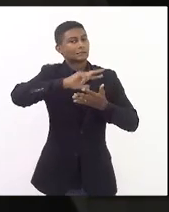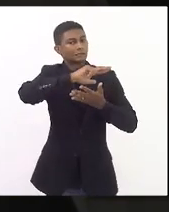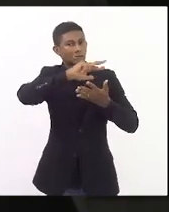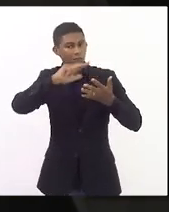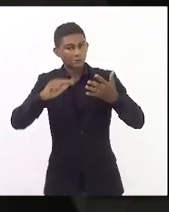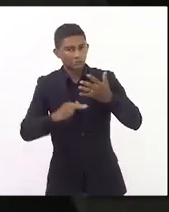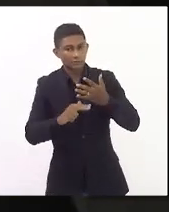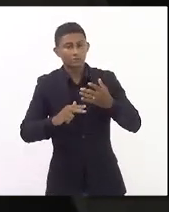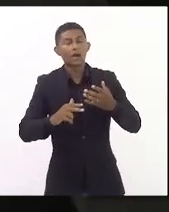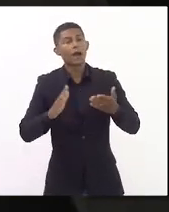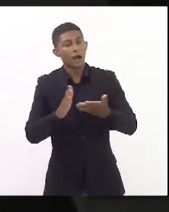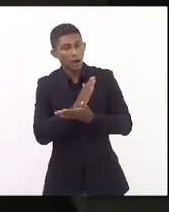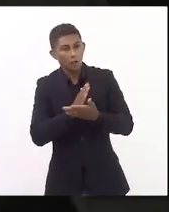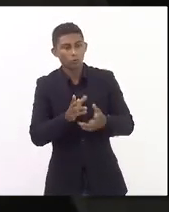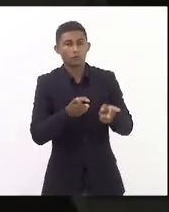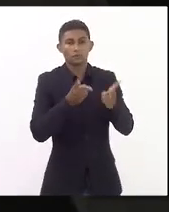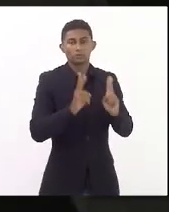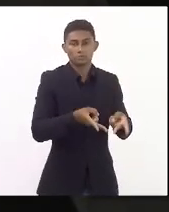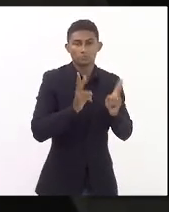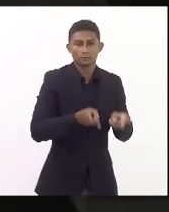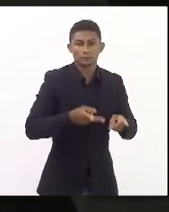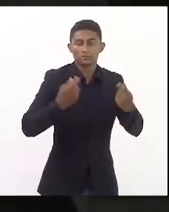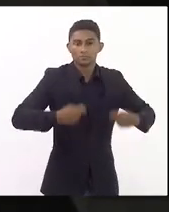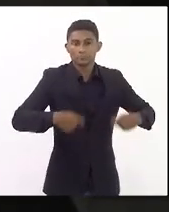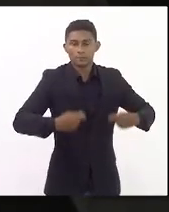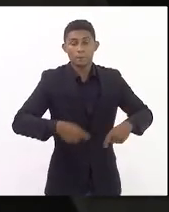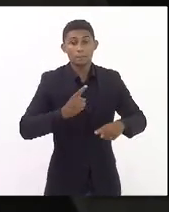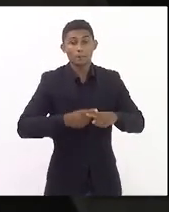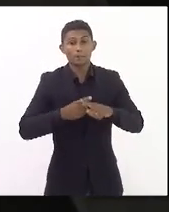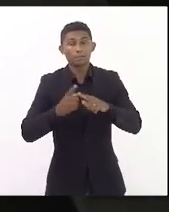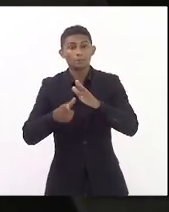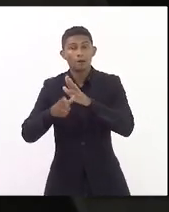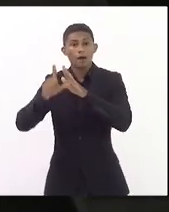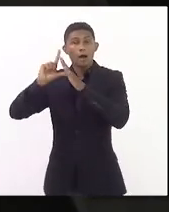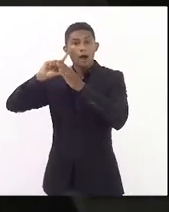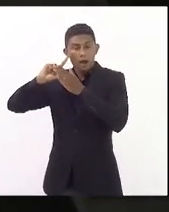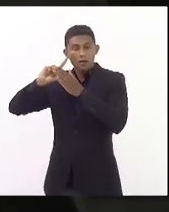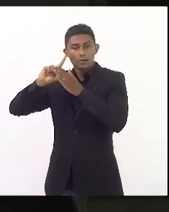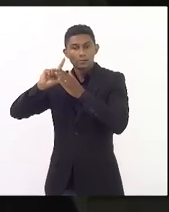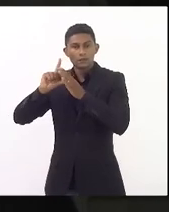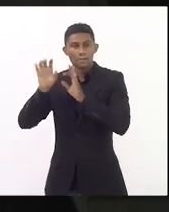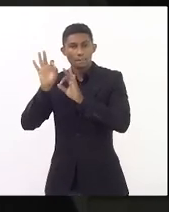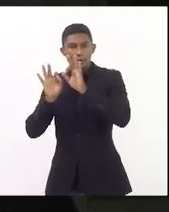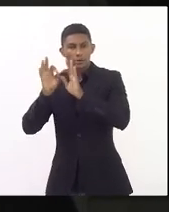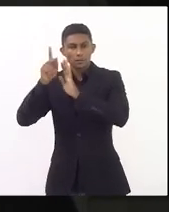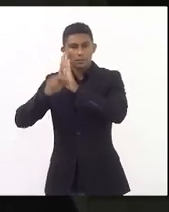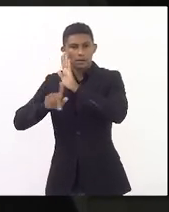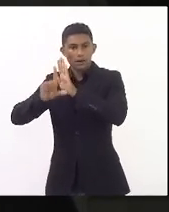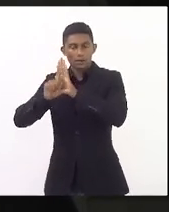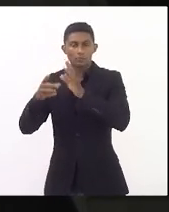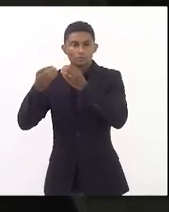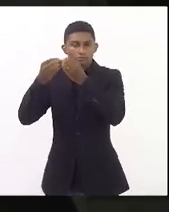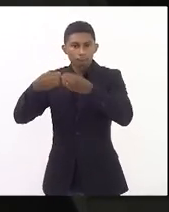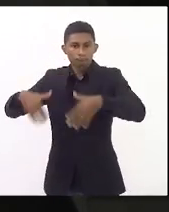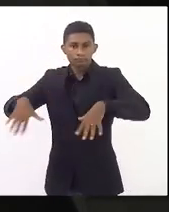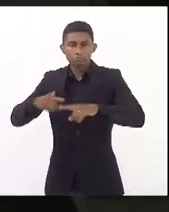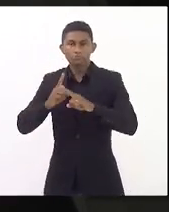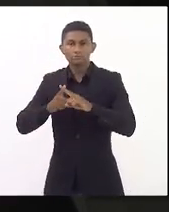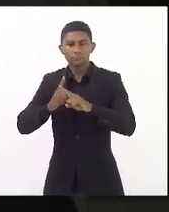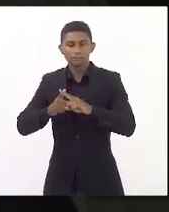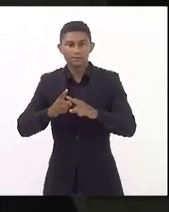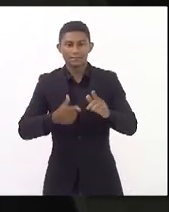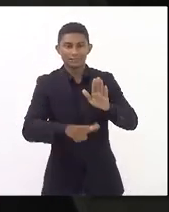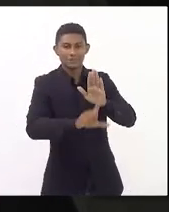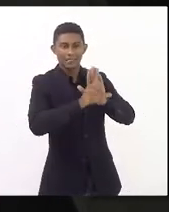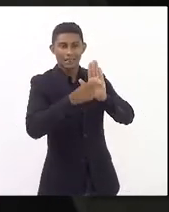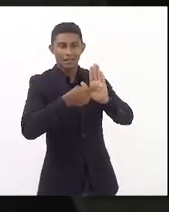terão que ser mantidos, porque o projeto original está prejudicado pela aprovação desse conjunto de leis que